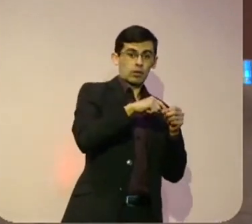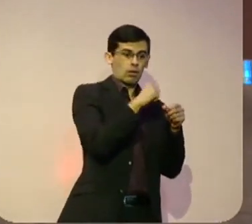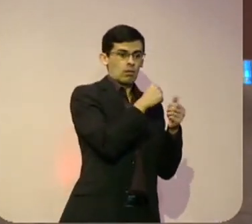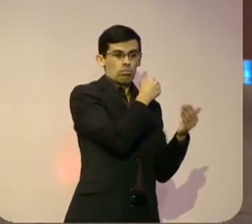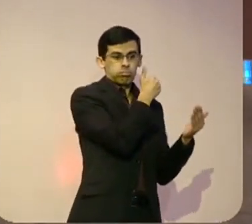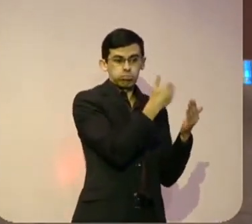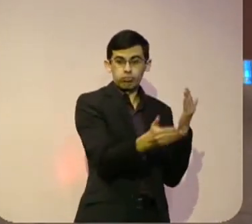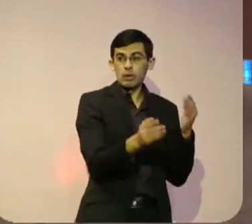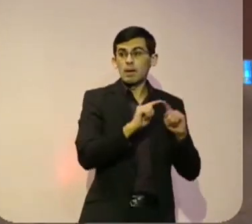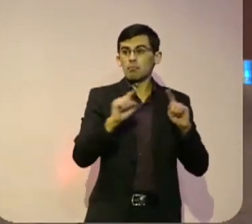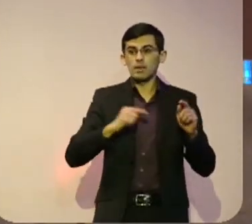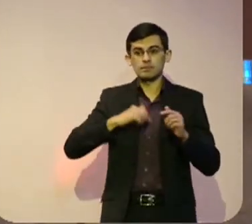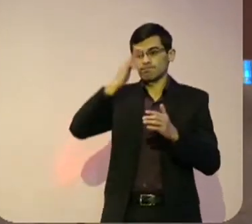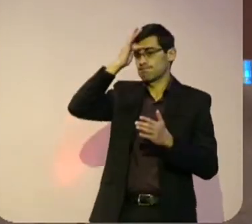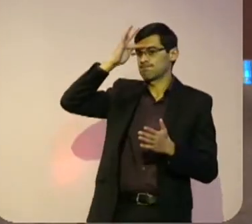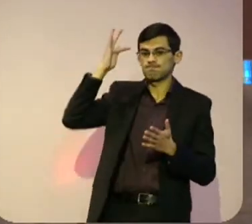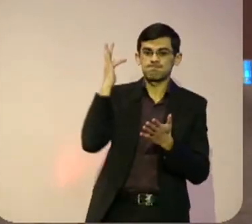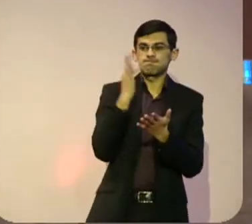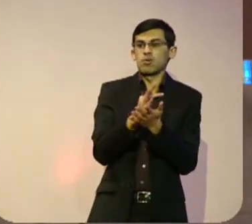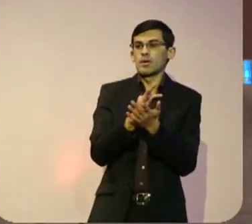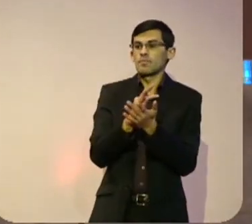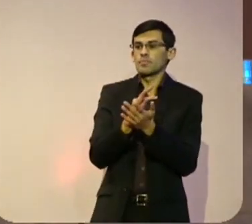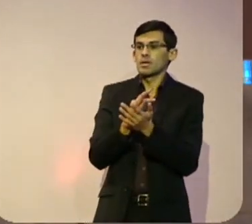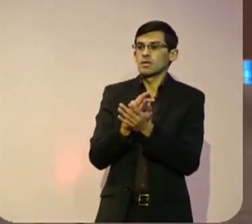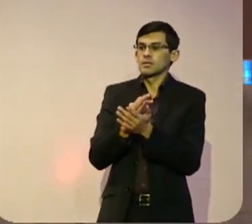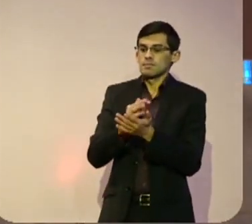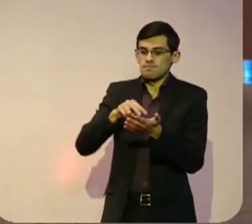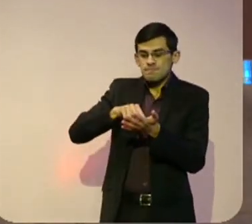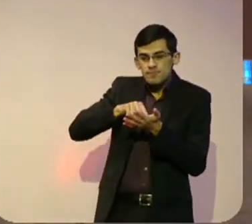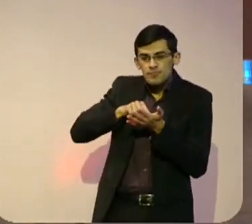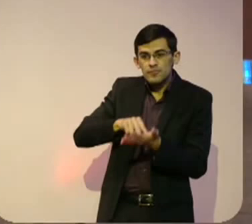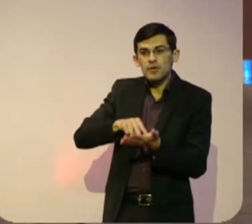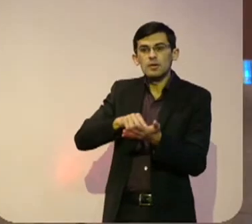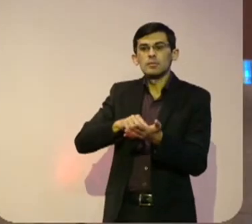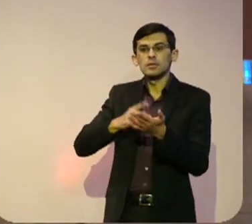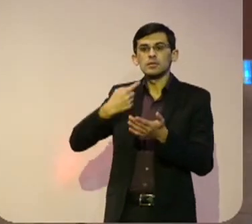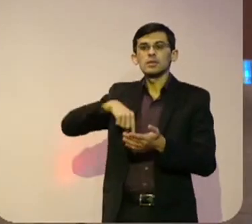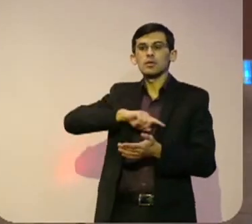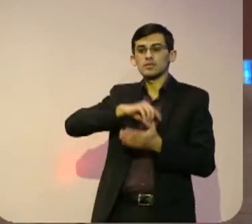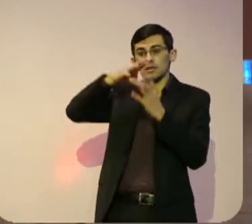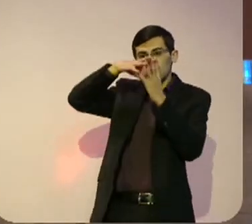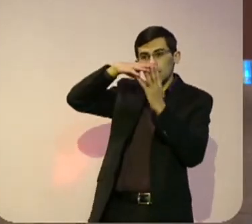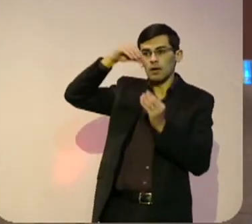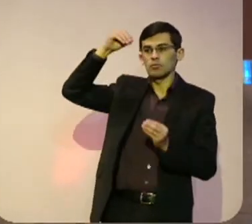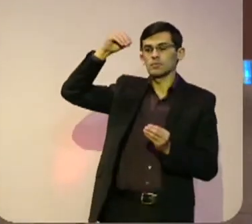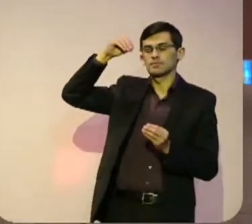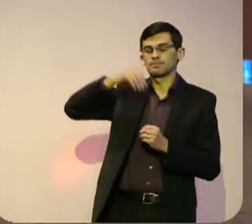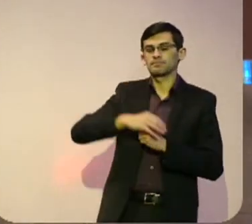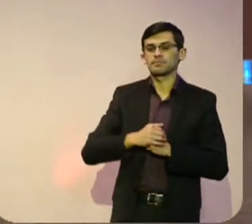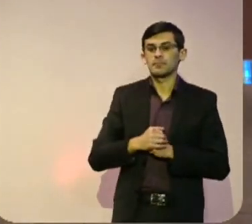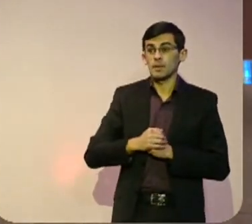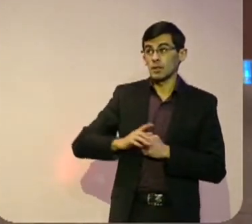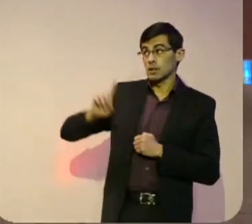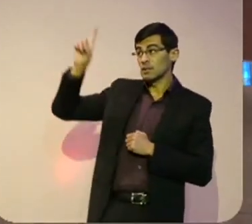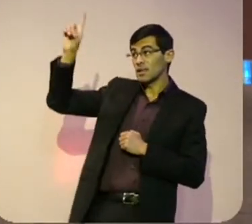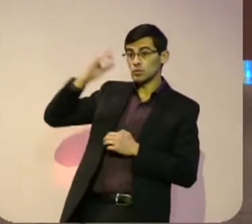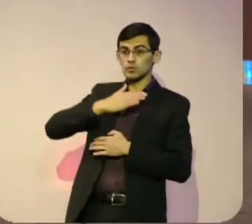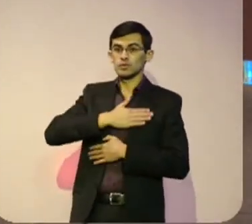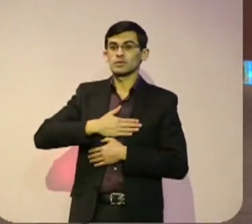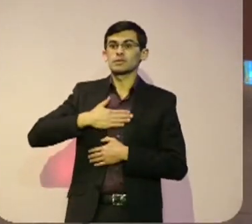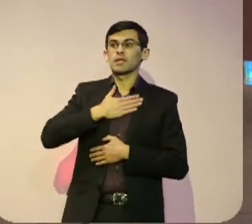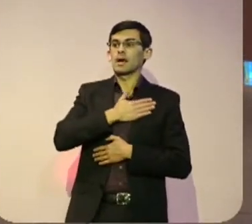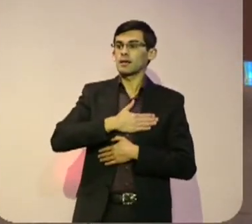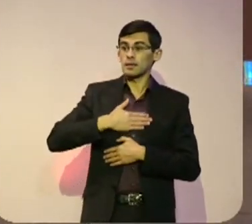perdição, mas somos da fé, para a preservação da nossa alma. Deus se